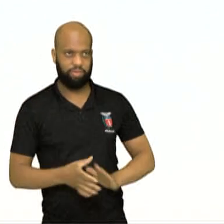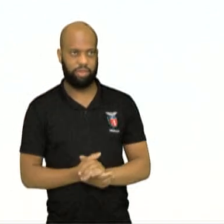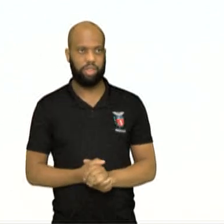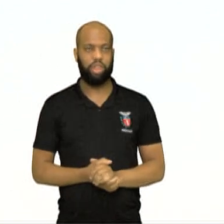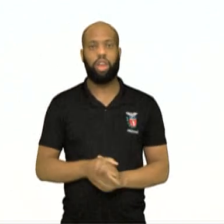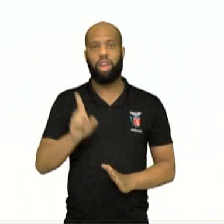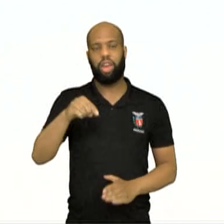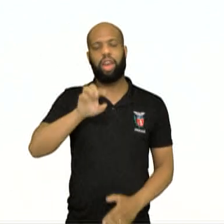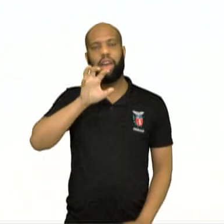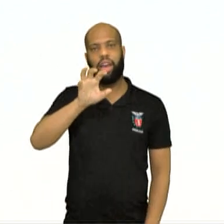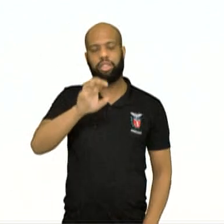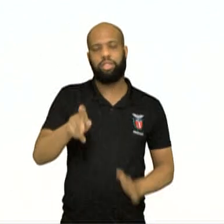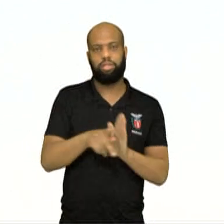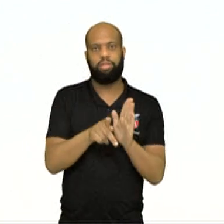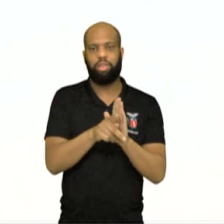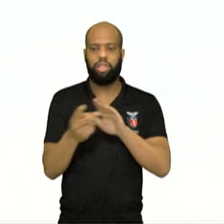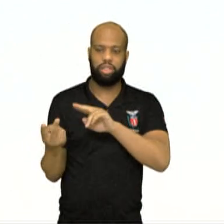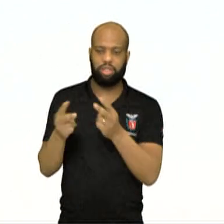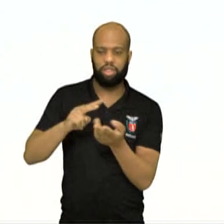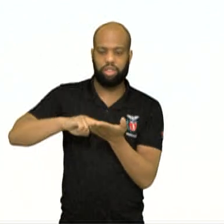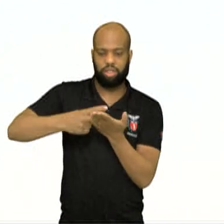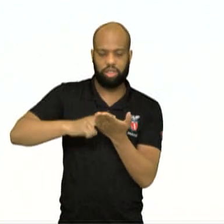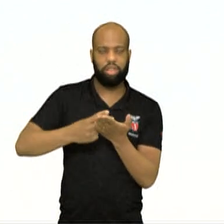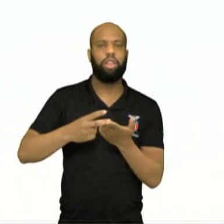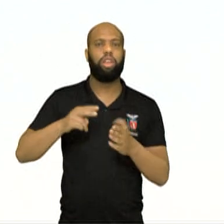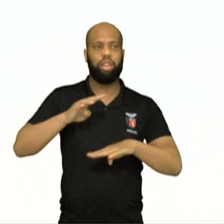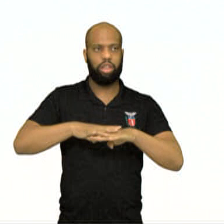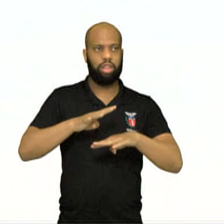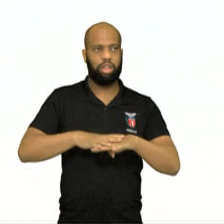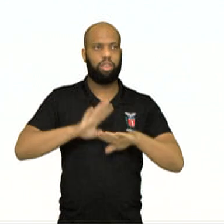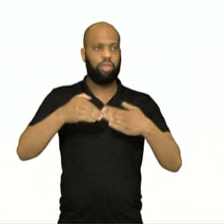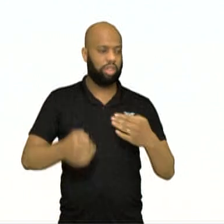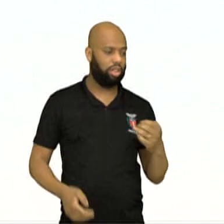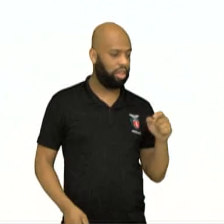A tradução daquela sentençazinha ali. E Lúcia, 4